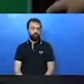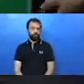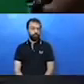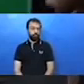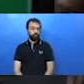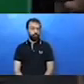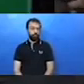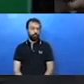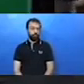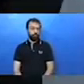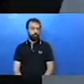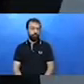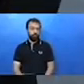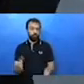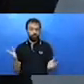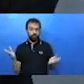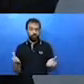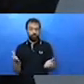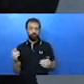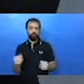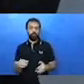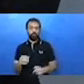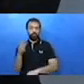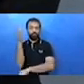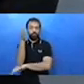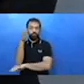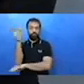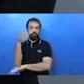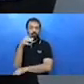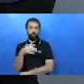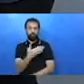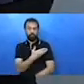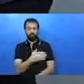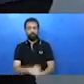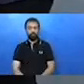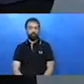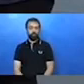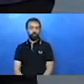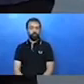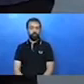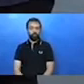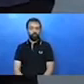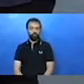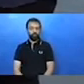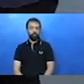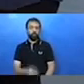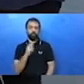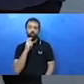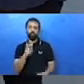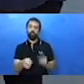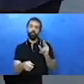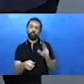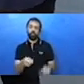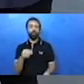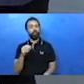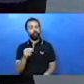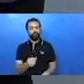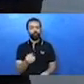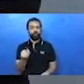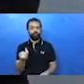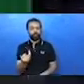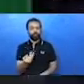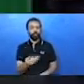Observe essa bandeira do Brasil, usada de 1988 até agora, e responda quantas estrelas